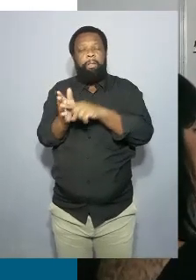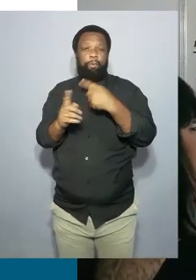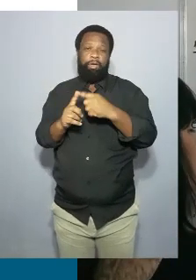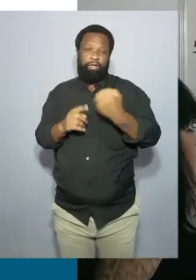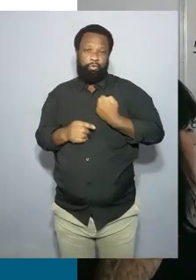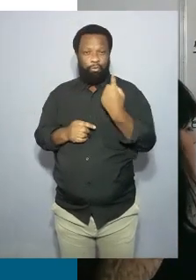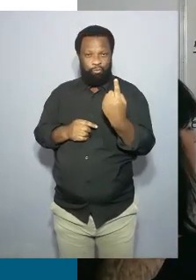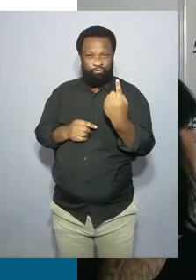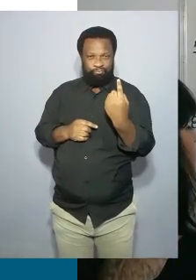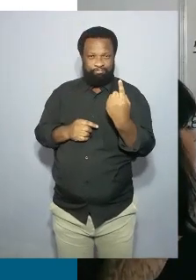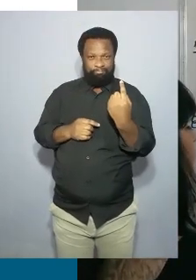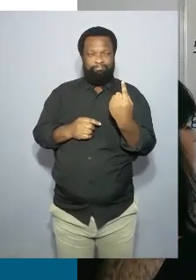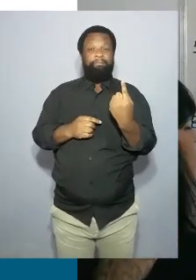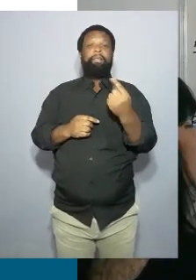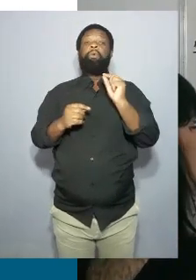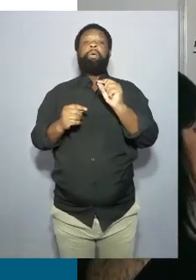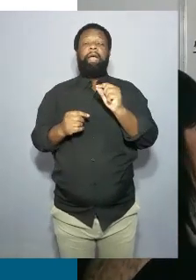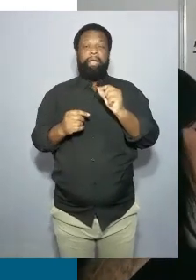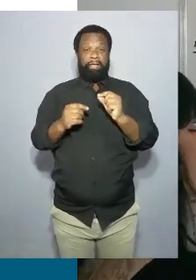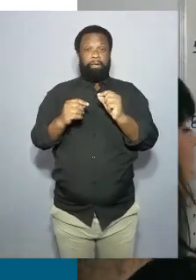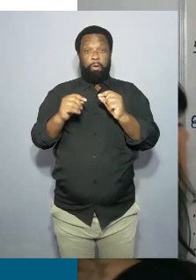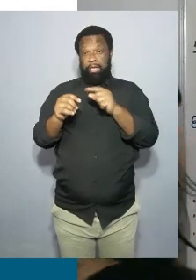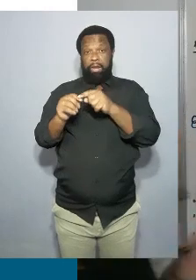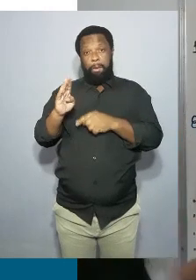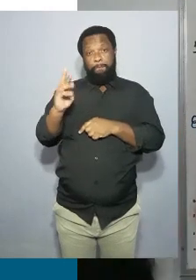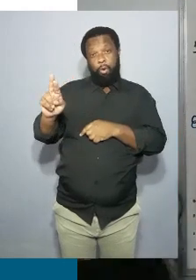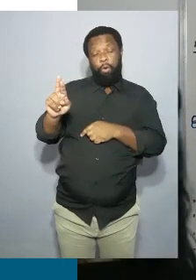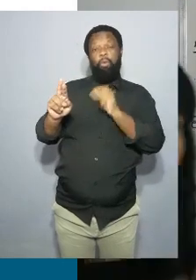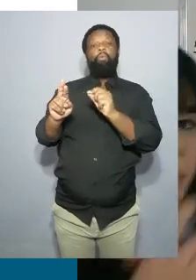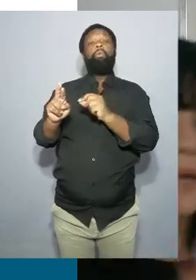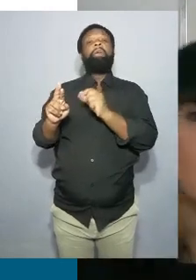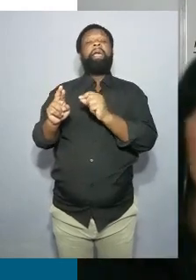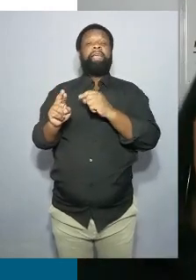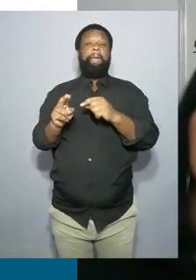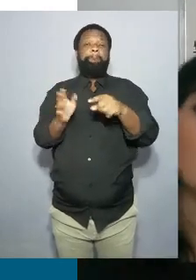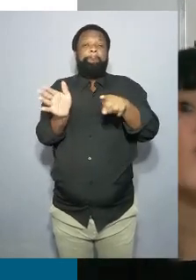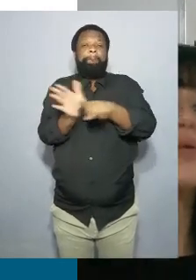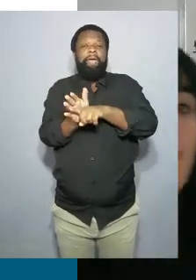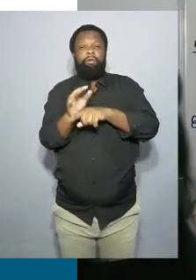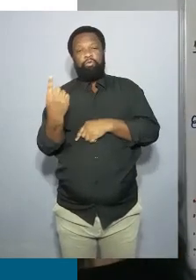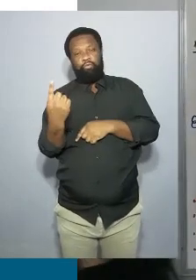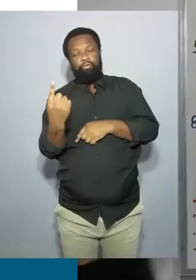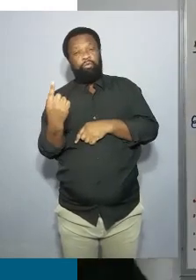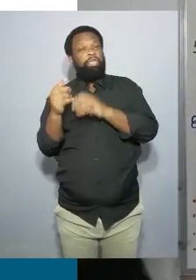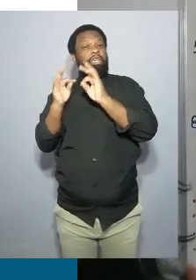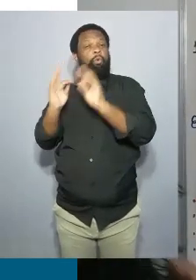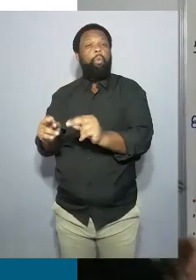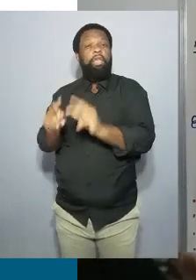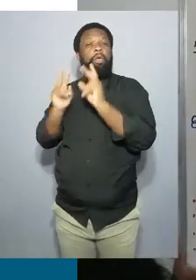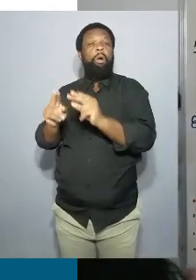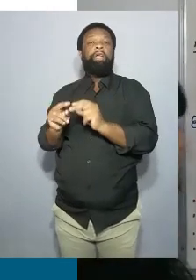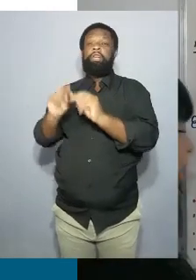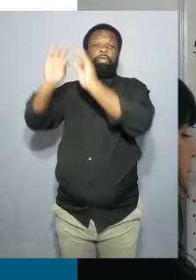é 1. Então, olha, a carga do brom é -1 ou menos, assim como todos os